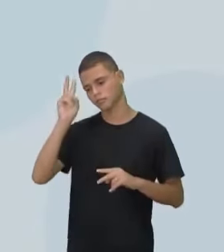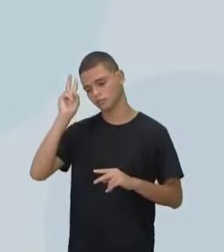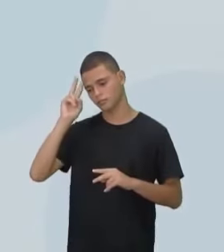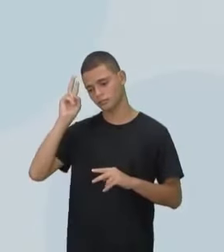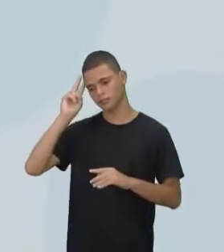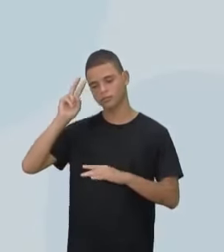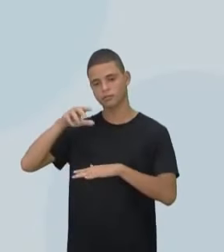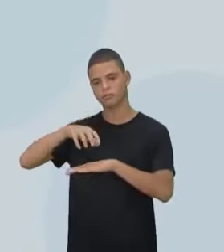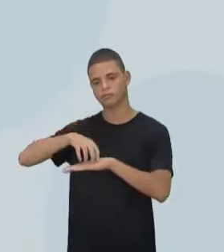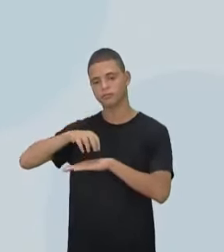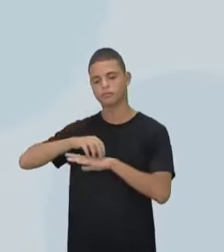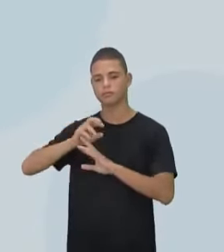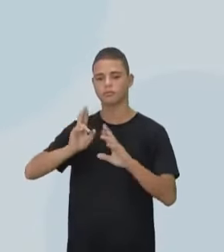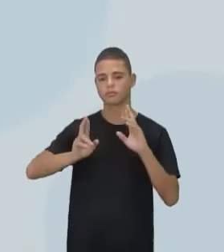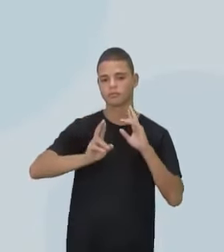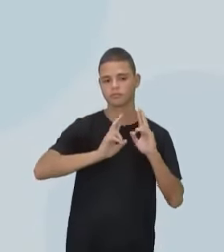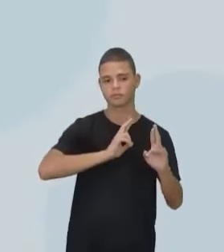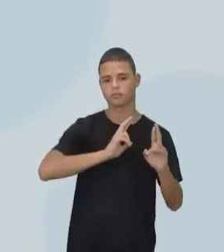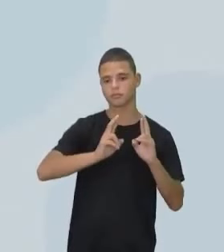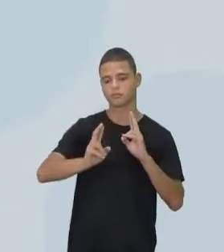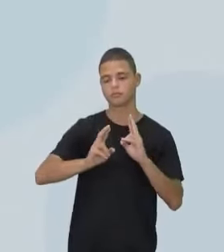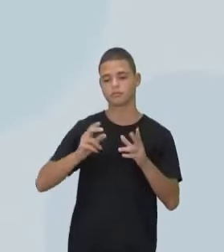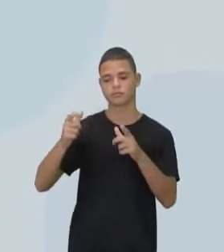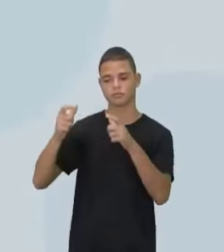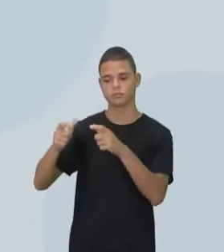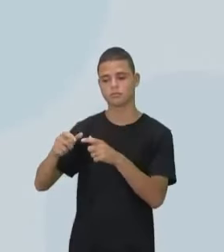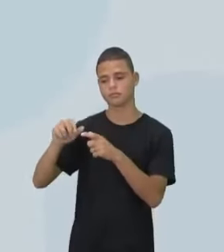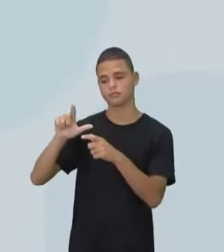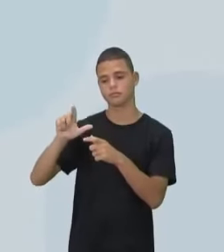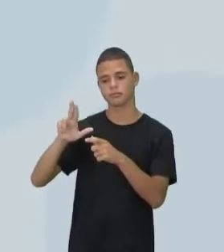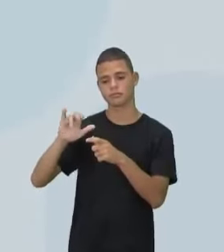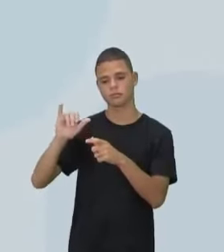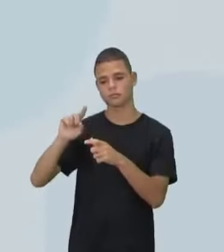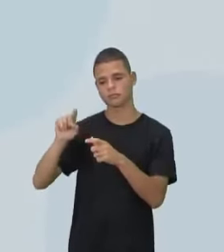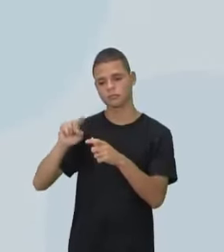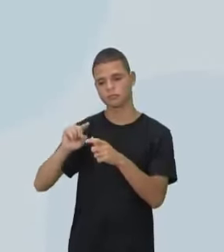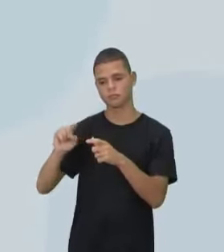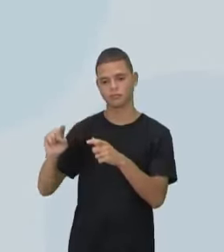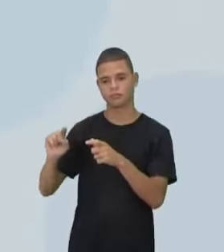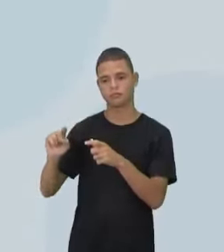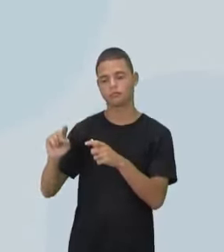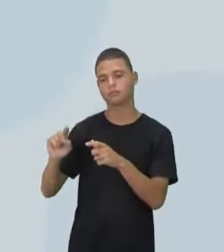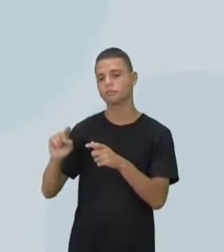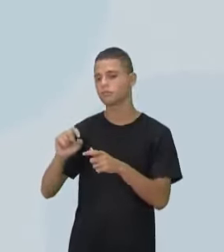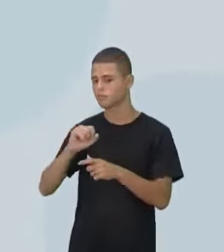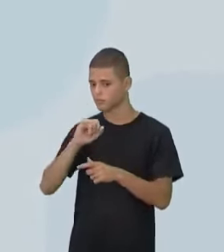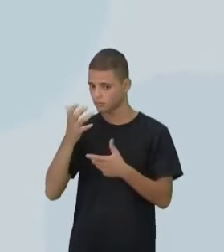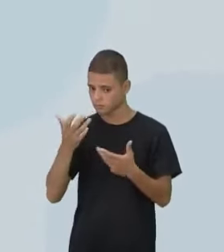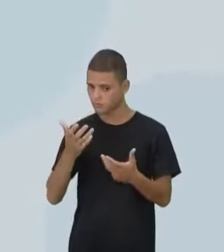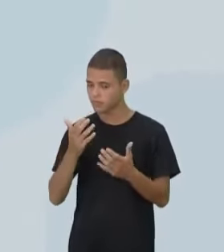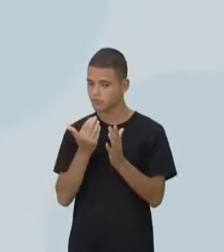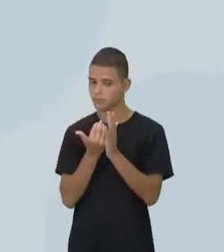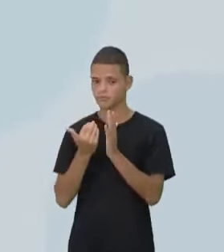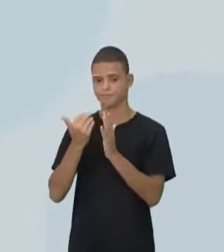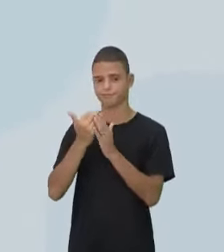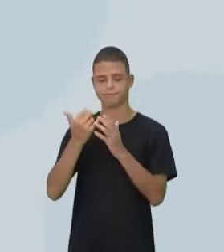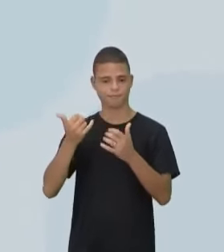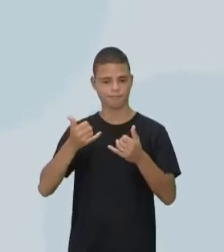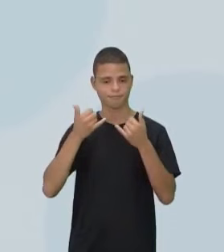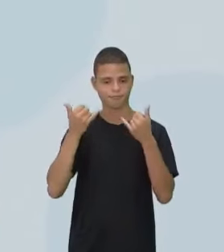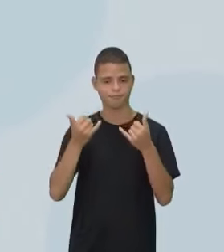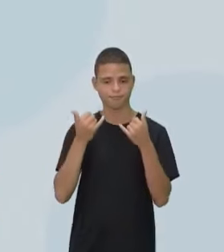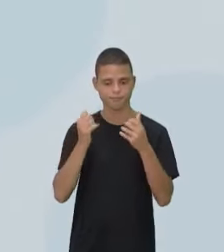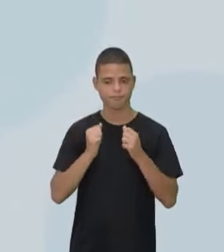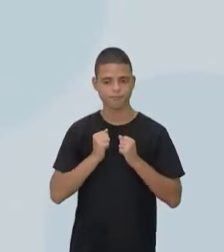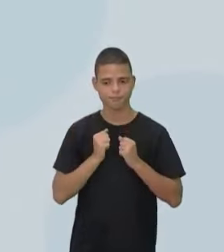né, relacionado aí com São Luís do Paraitinga, na Diretoria de Ensino de Taubaté. Quem quiser mais informações aí sobre, né,